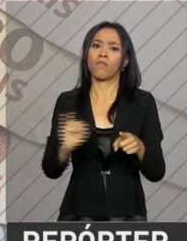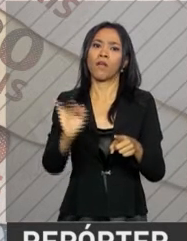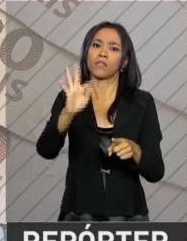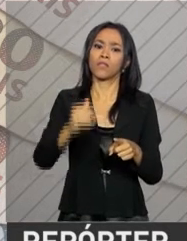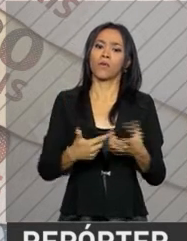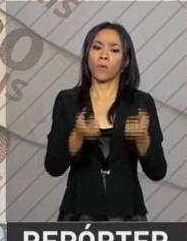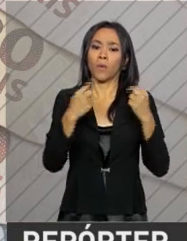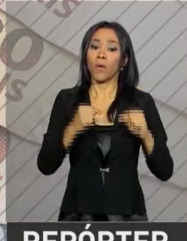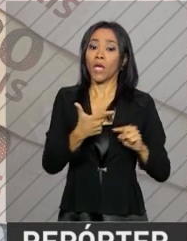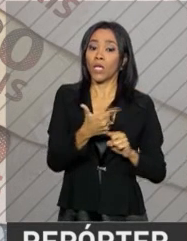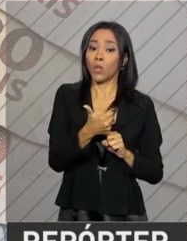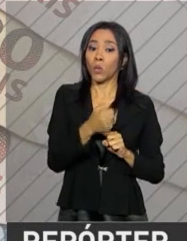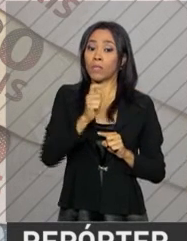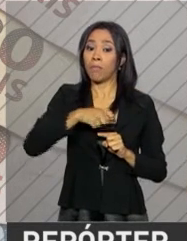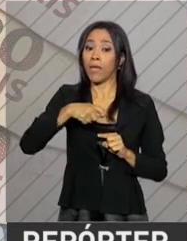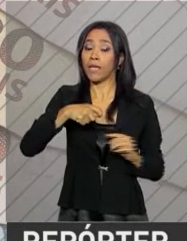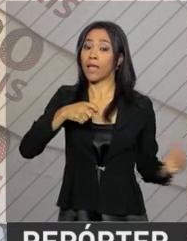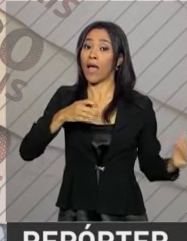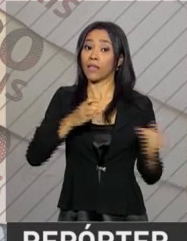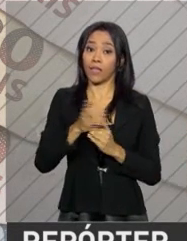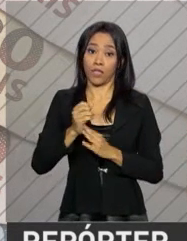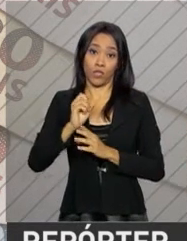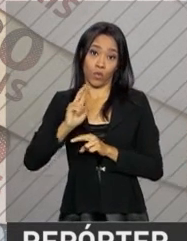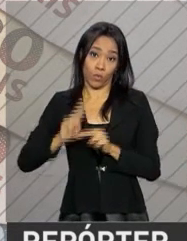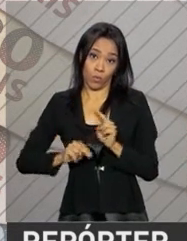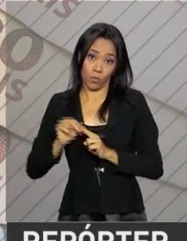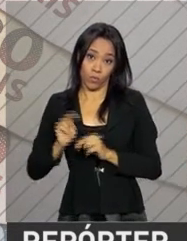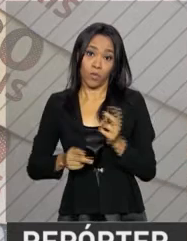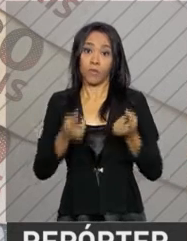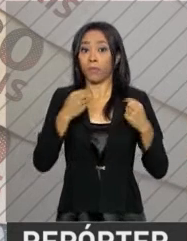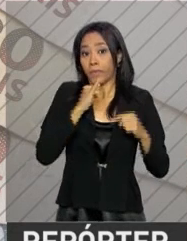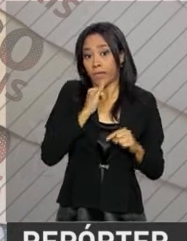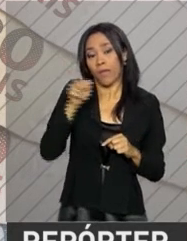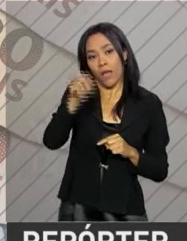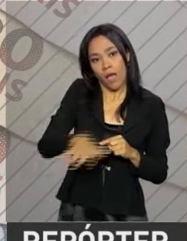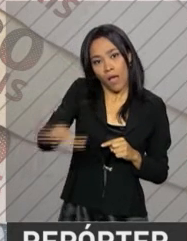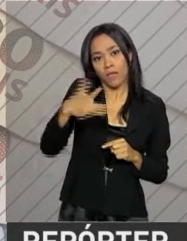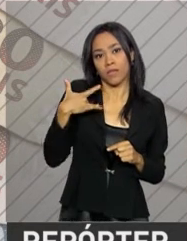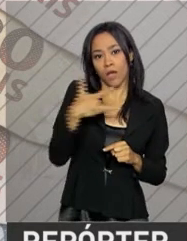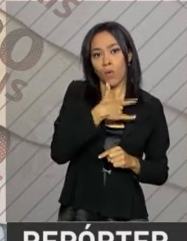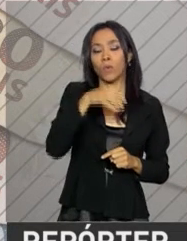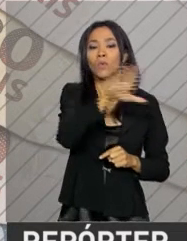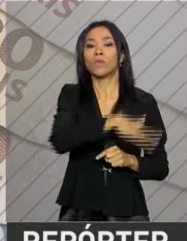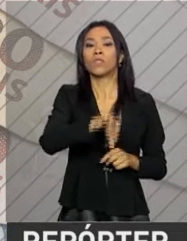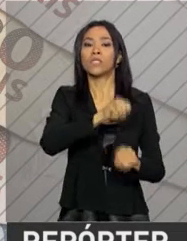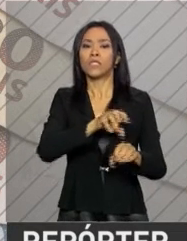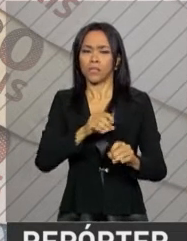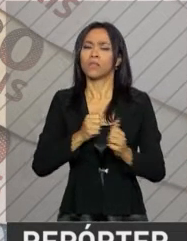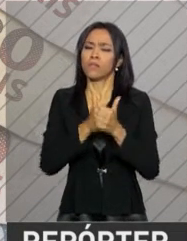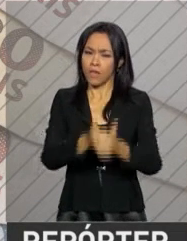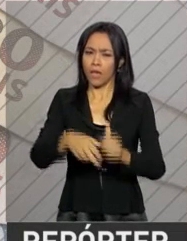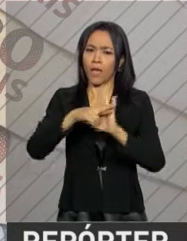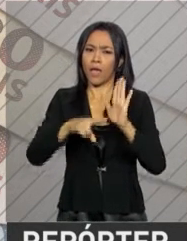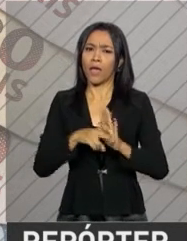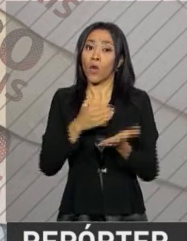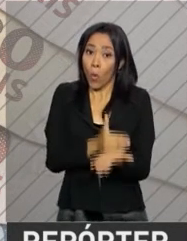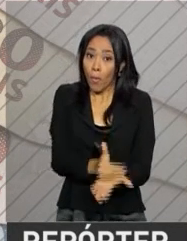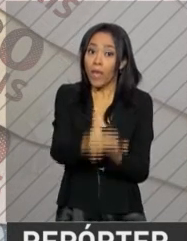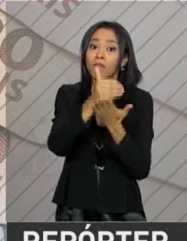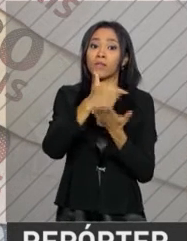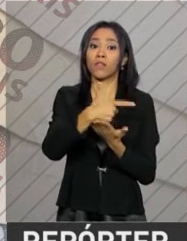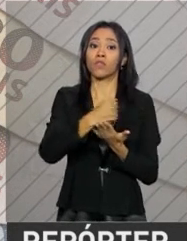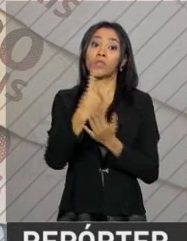12 meses até junho do ano anterior educação e saúde só passaram a seguir a regra a partir de 2018